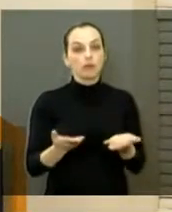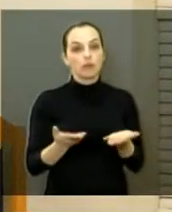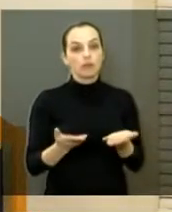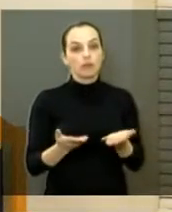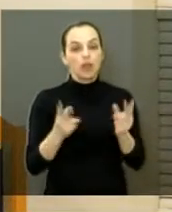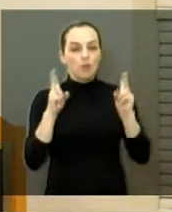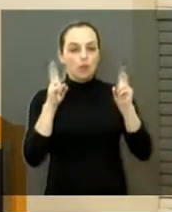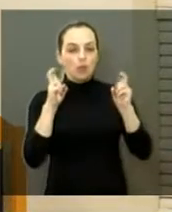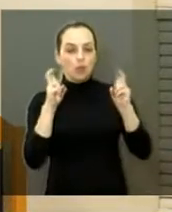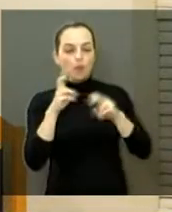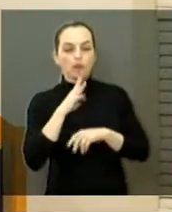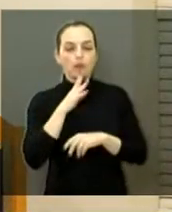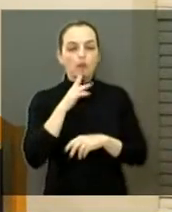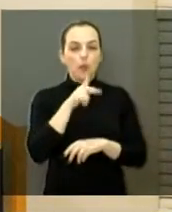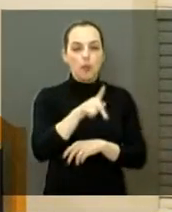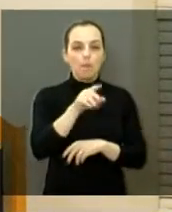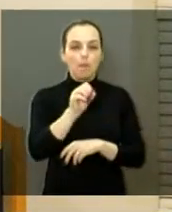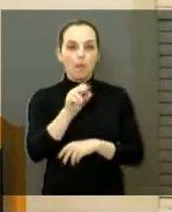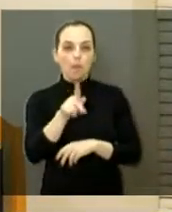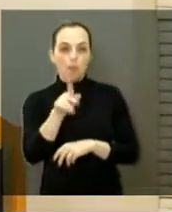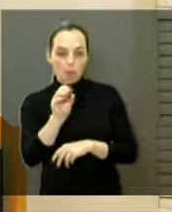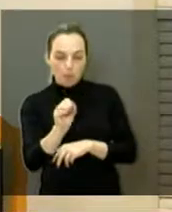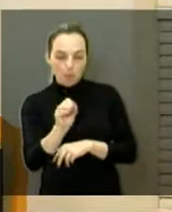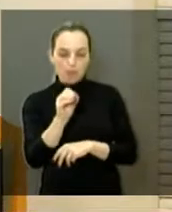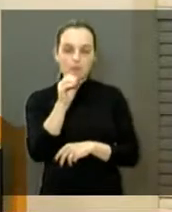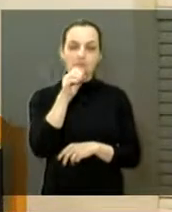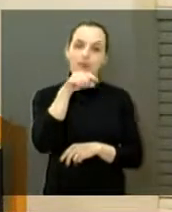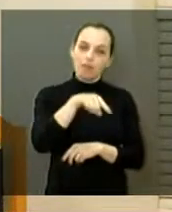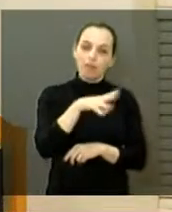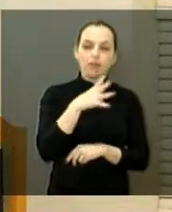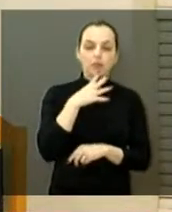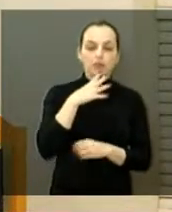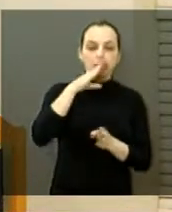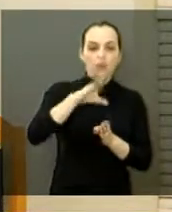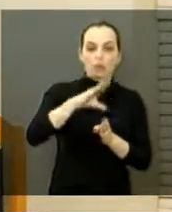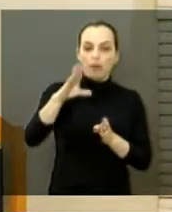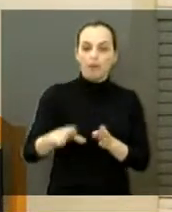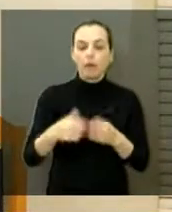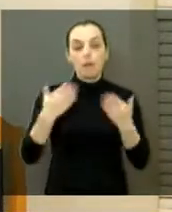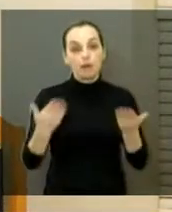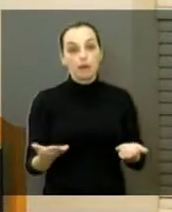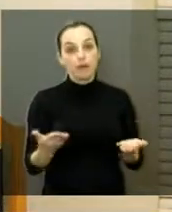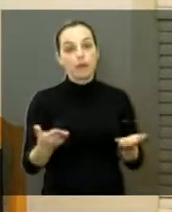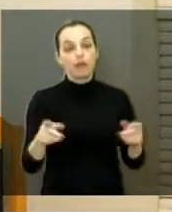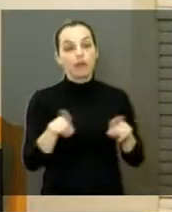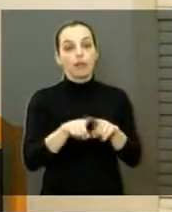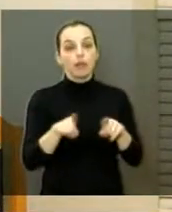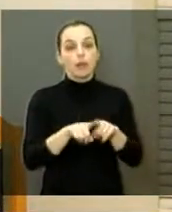né? Nós estamos felizes com você. E o Gerson da farmácia não está aqui, mas que Deus abençoe seu